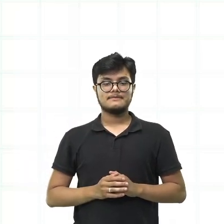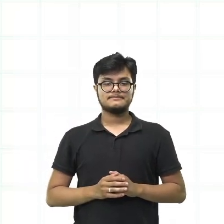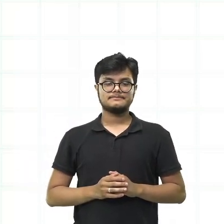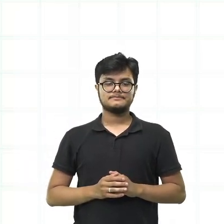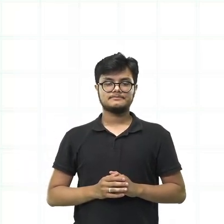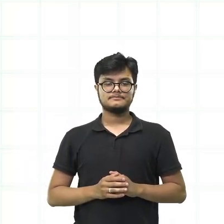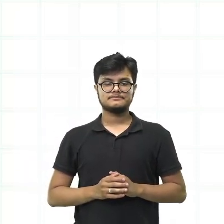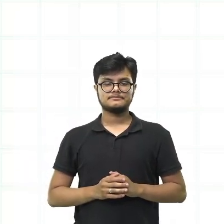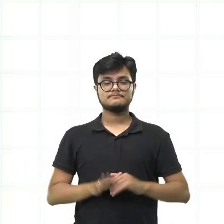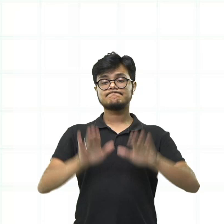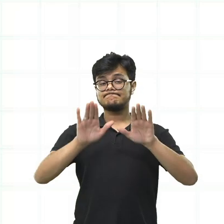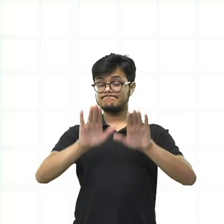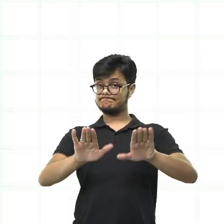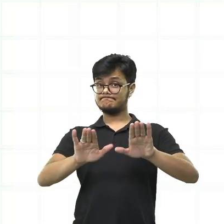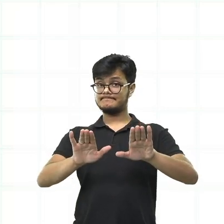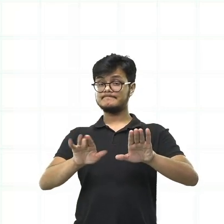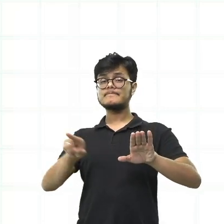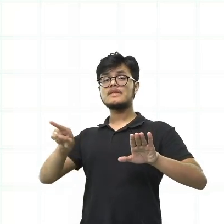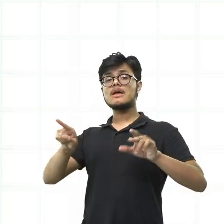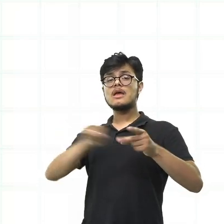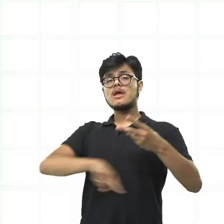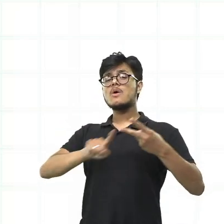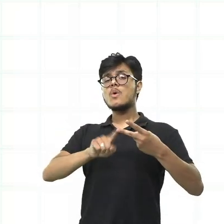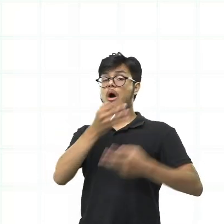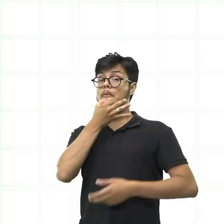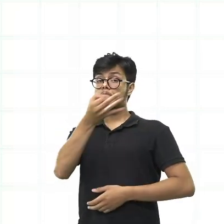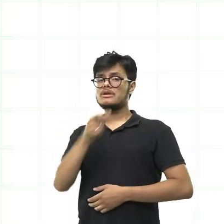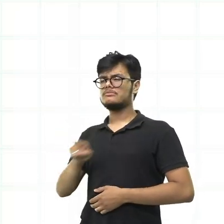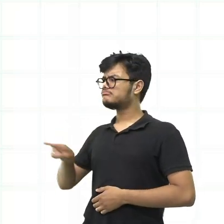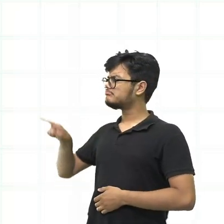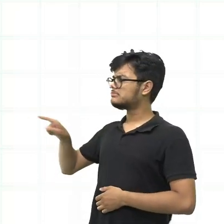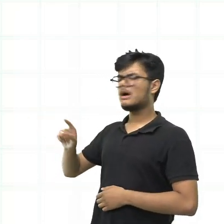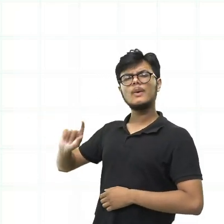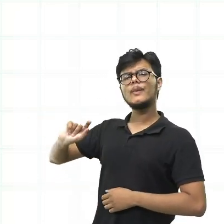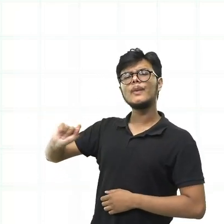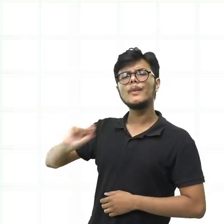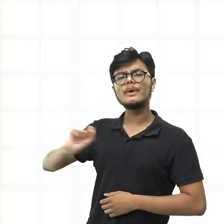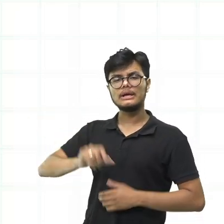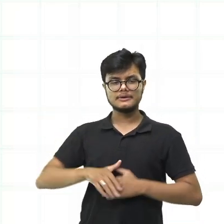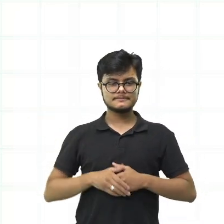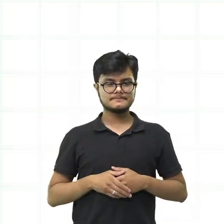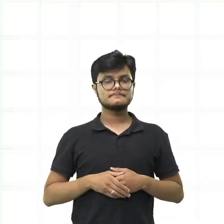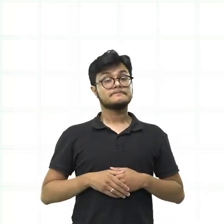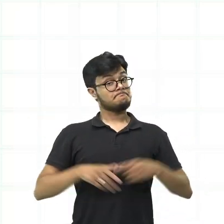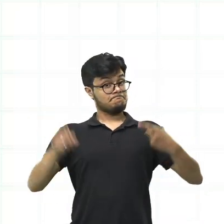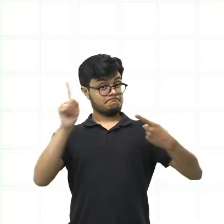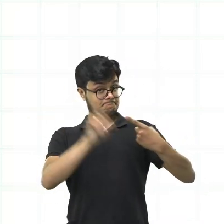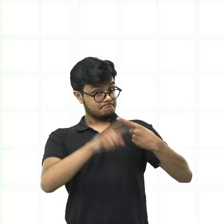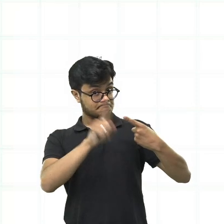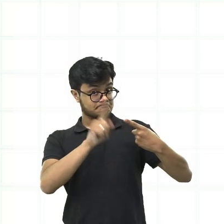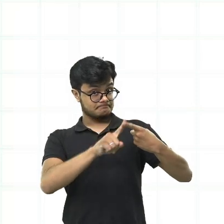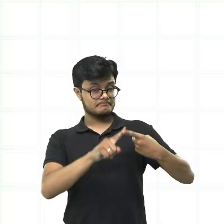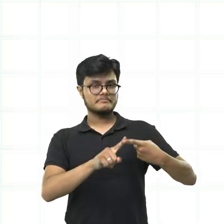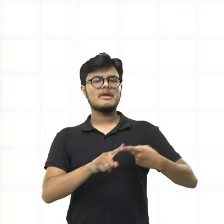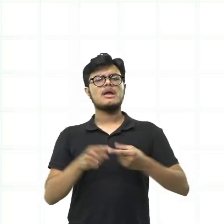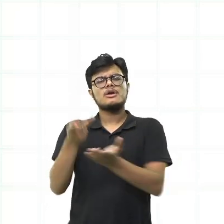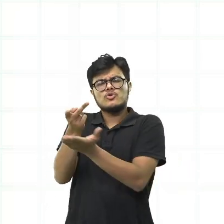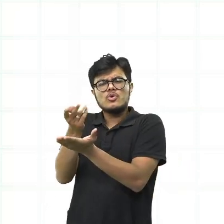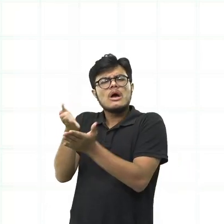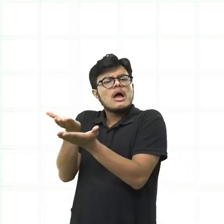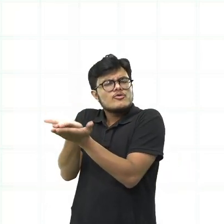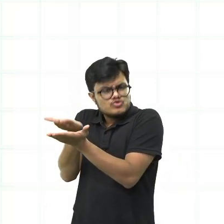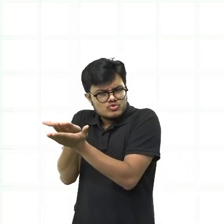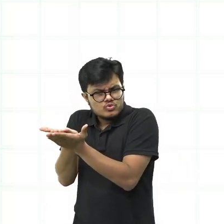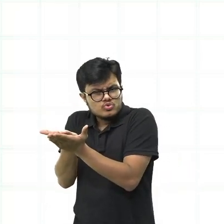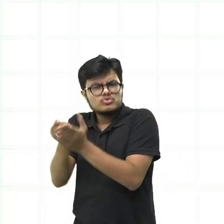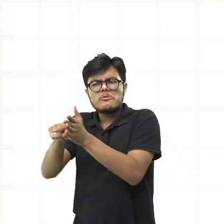uma opinião, né? Isso aqui é um fato que é de um estudo científico, alguém estudou, né, um